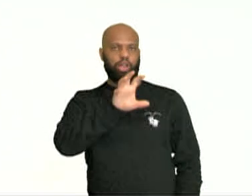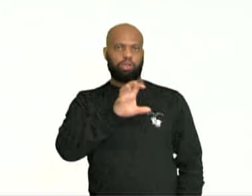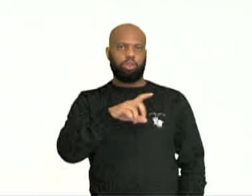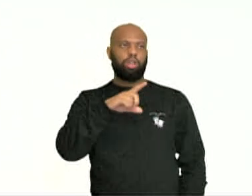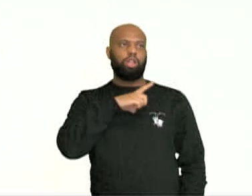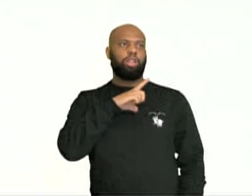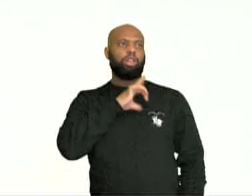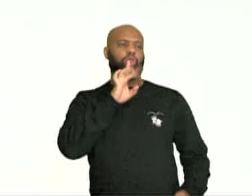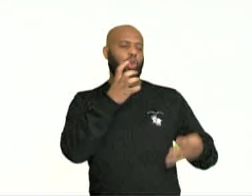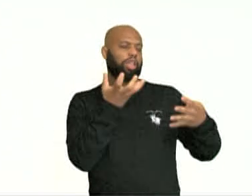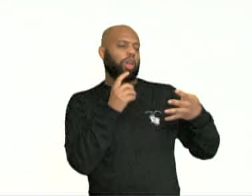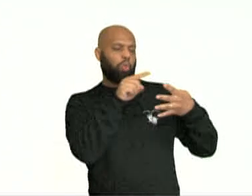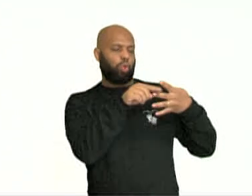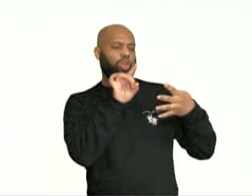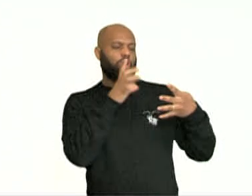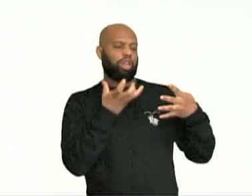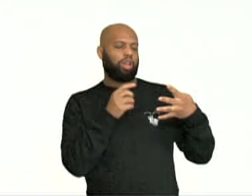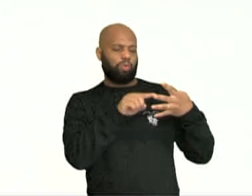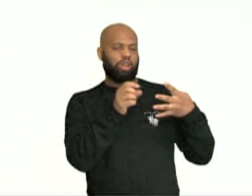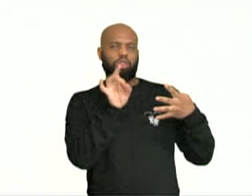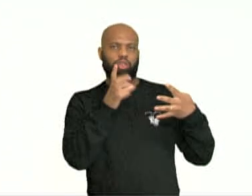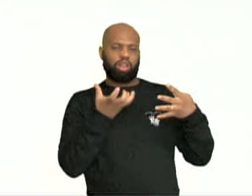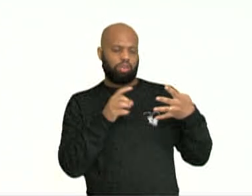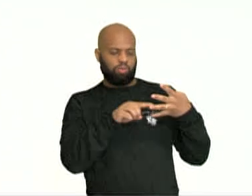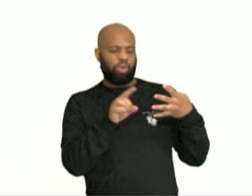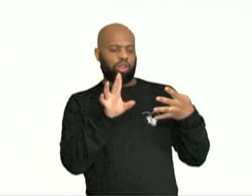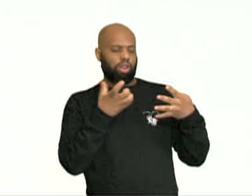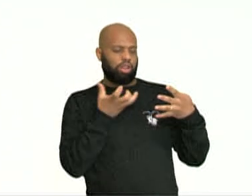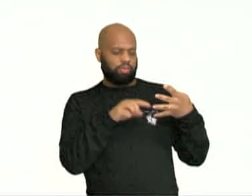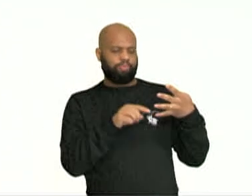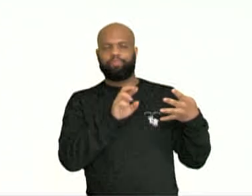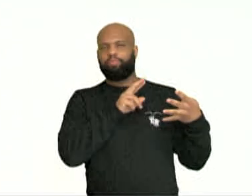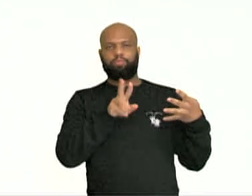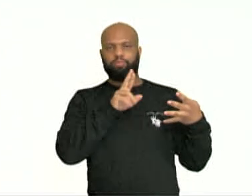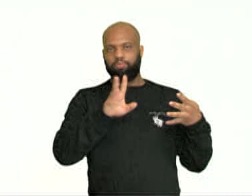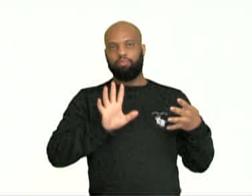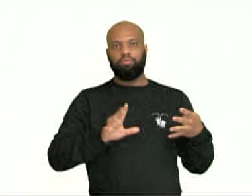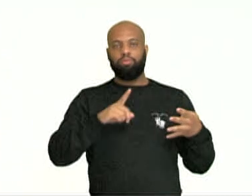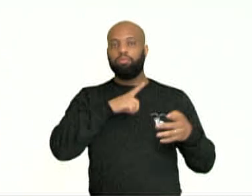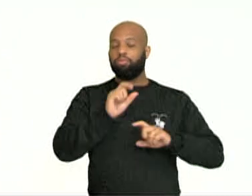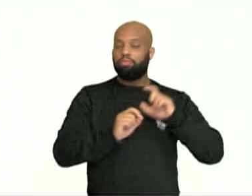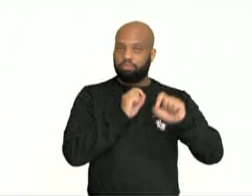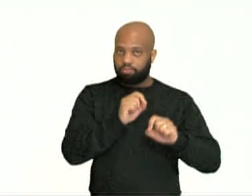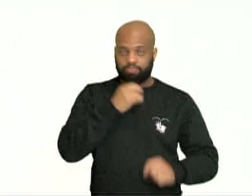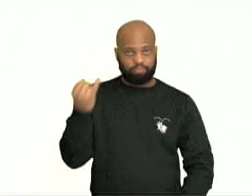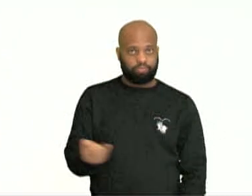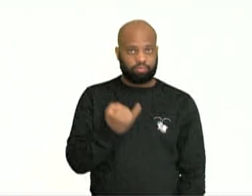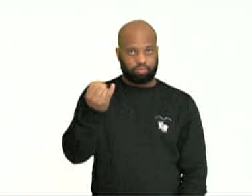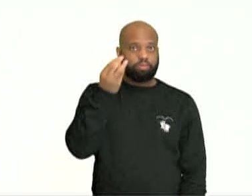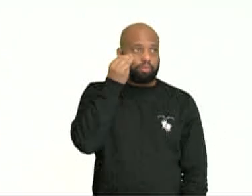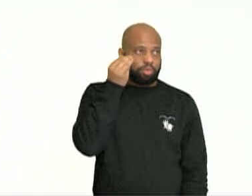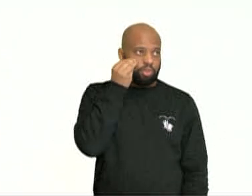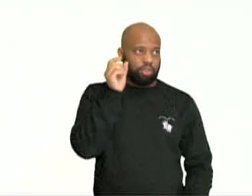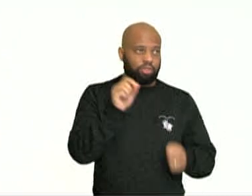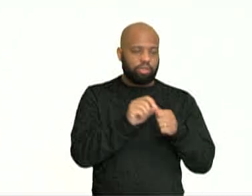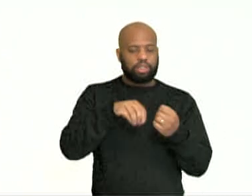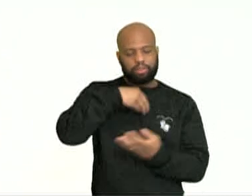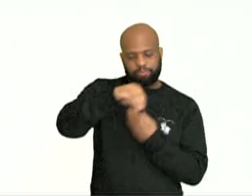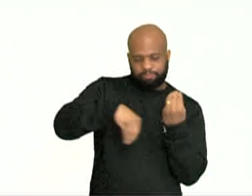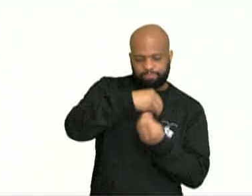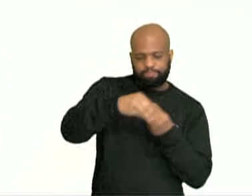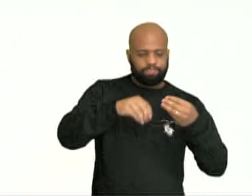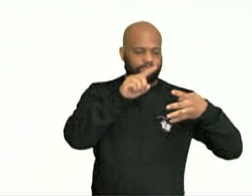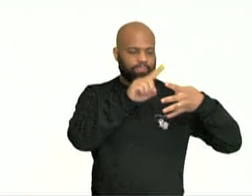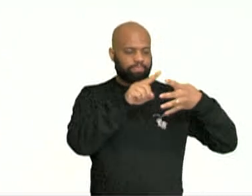somente o Karma ou somente o Raja, escolher uma vertente e praticar só uma. Não, o ideal é que a gente consiga fazer essa mistura